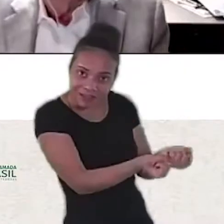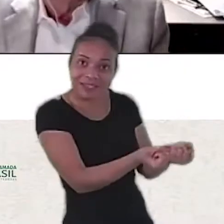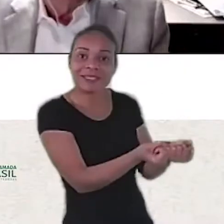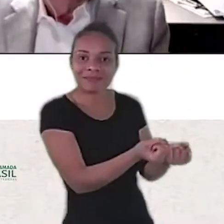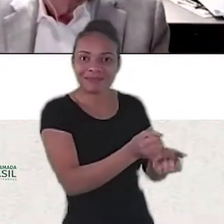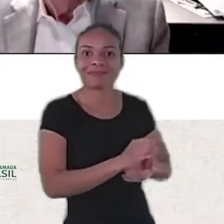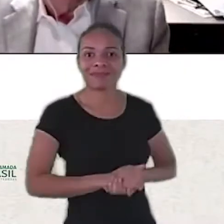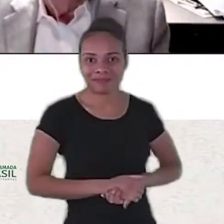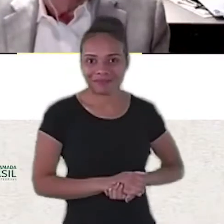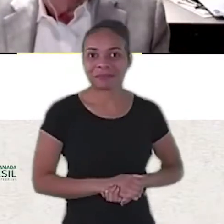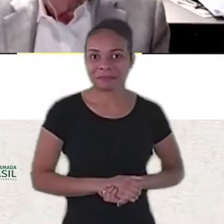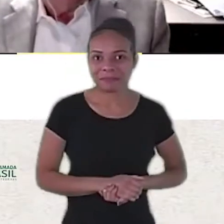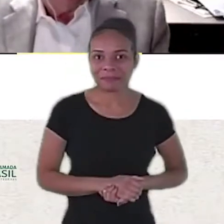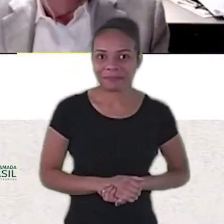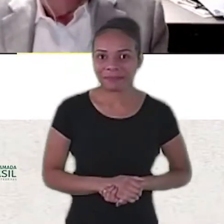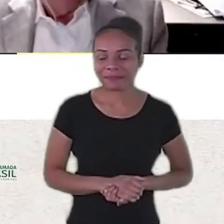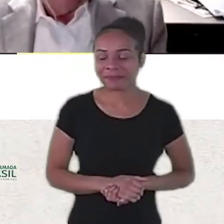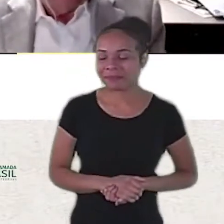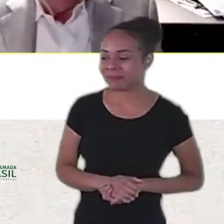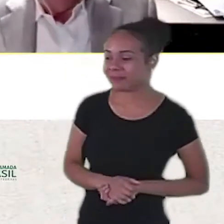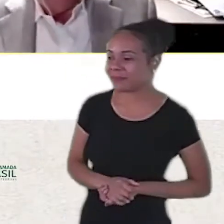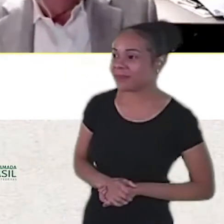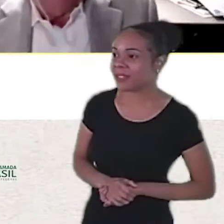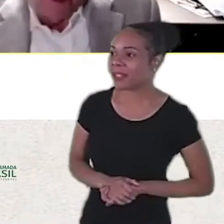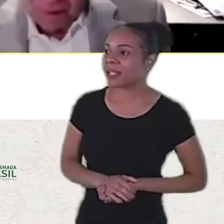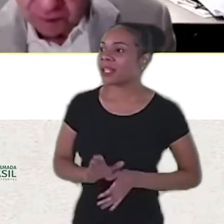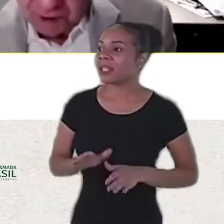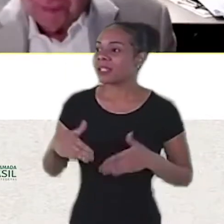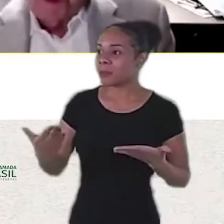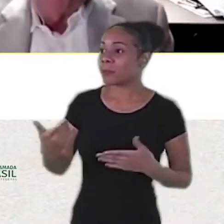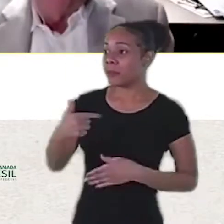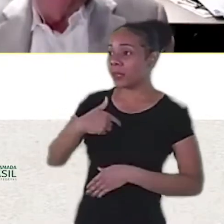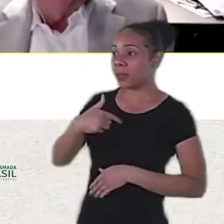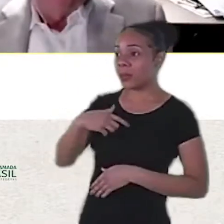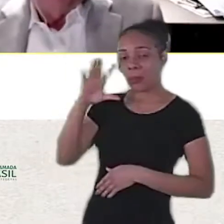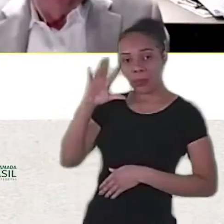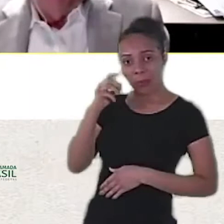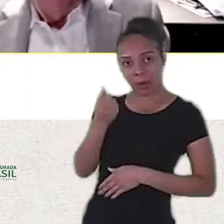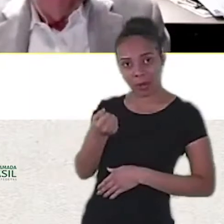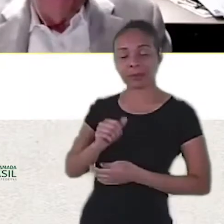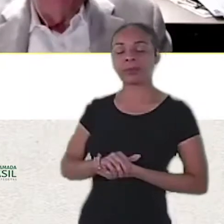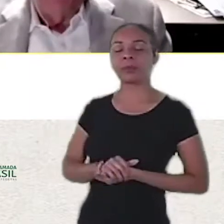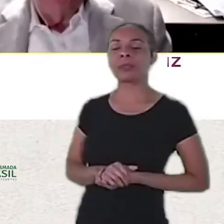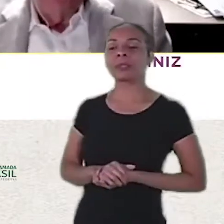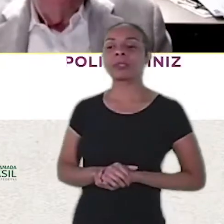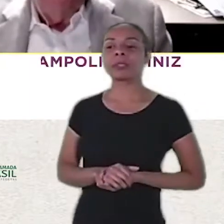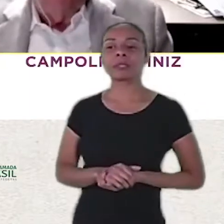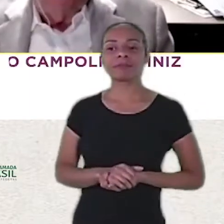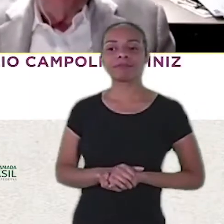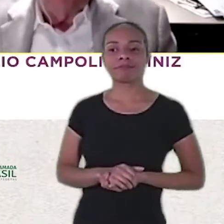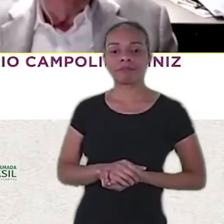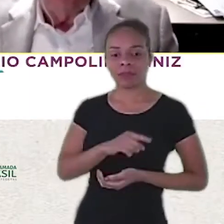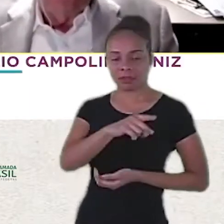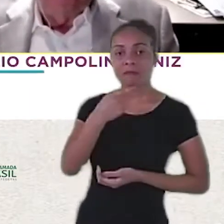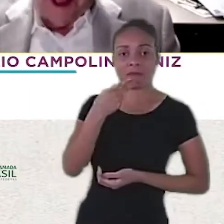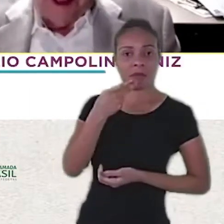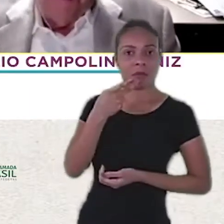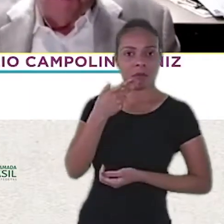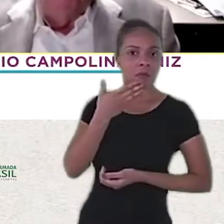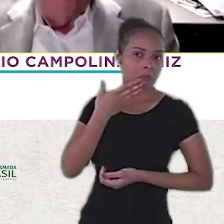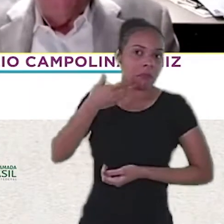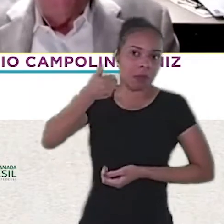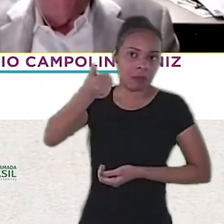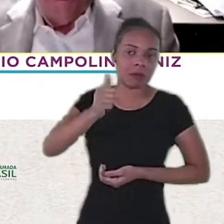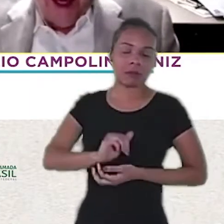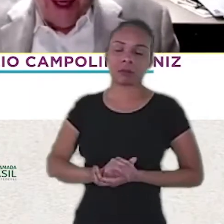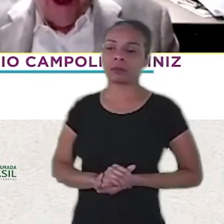Campolina. Eu acho que o Barreto já explicou com muito mais propriedade que eu explicaria. Eu acho que o mundo está